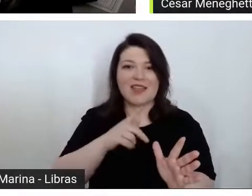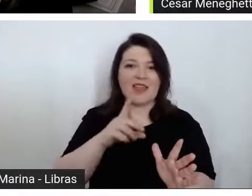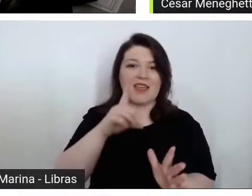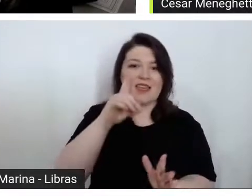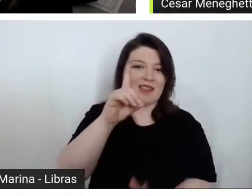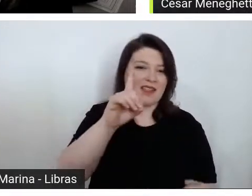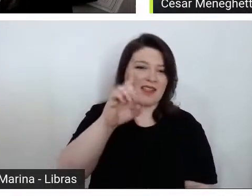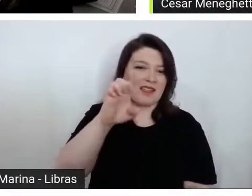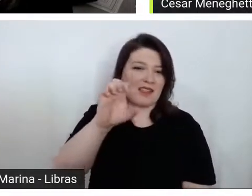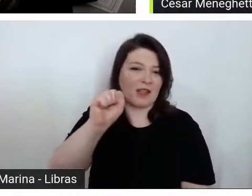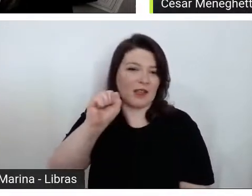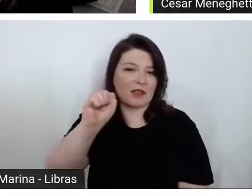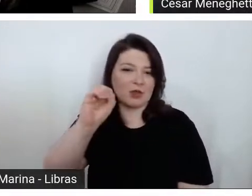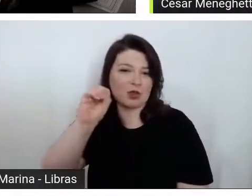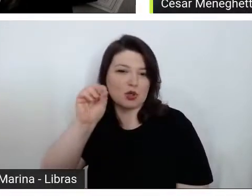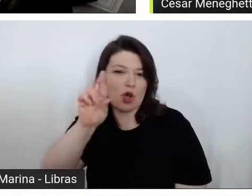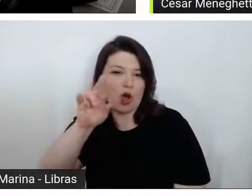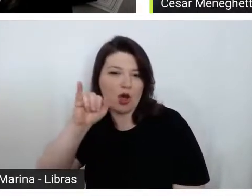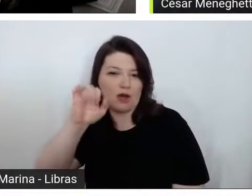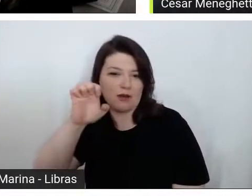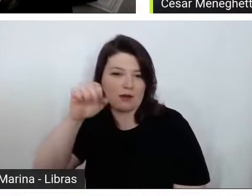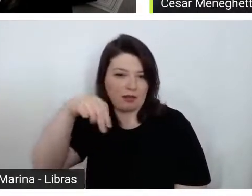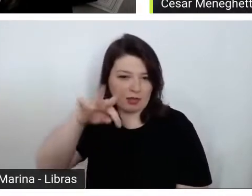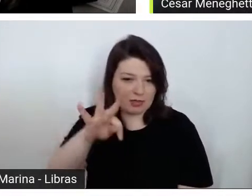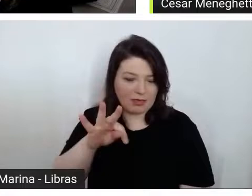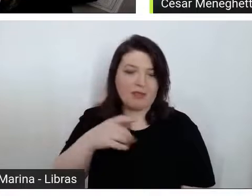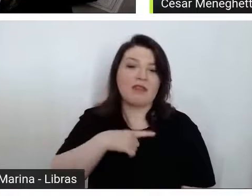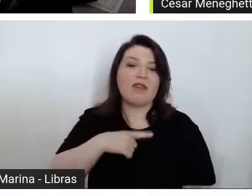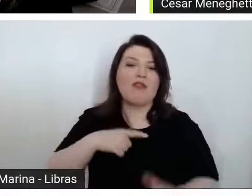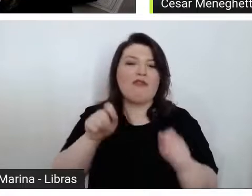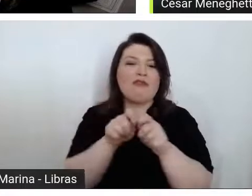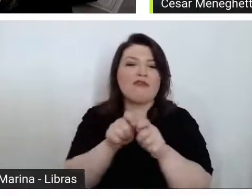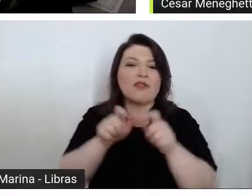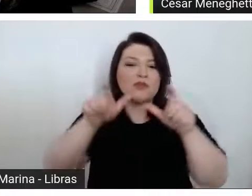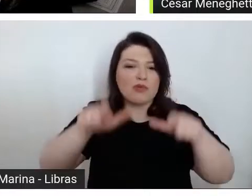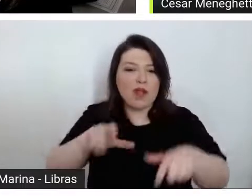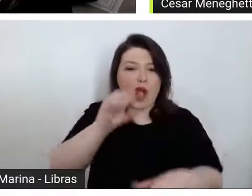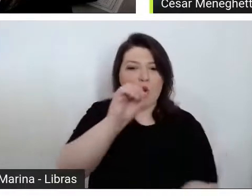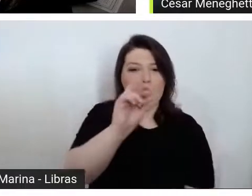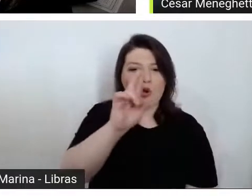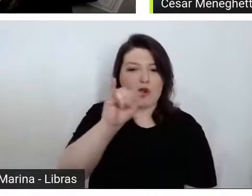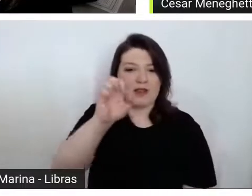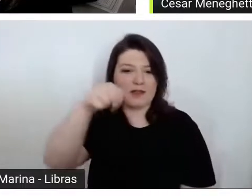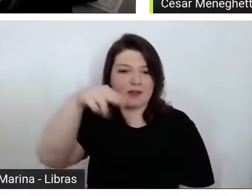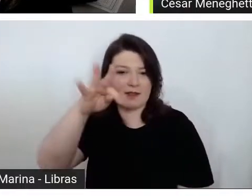Oriente, tinha várias coisas. A viagem era parte integrante, o olhar